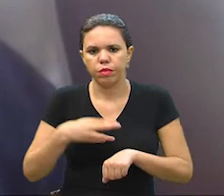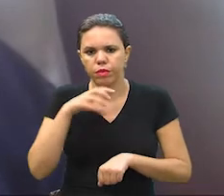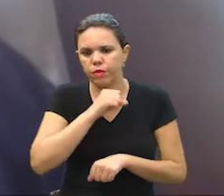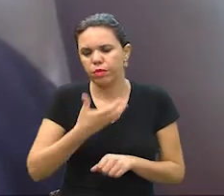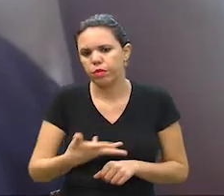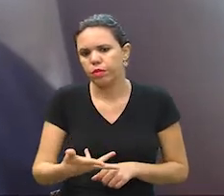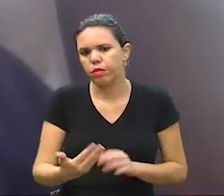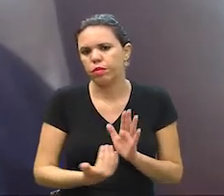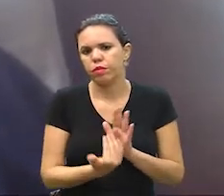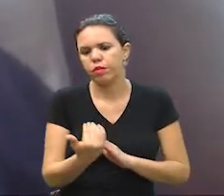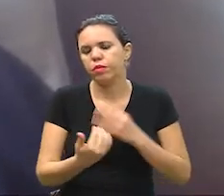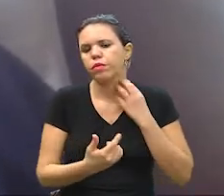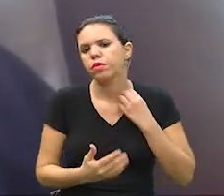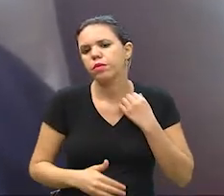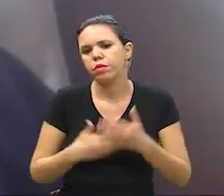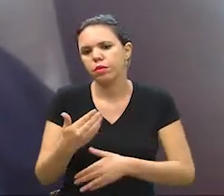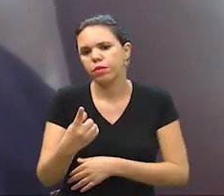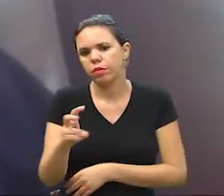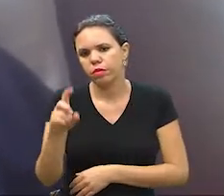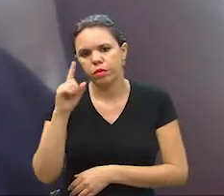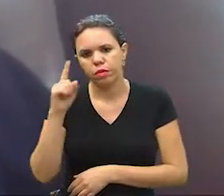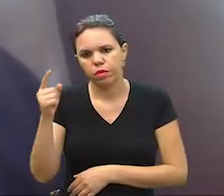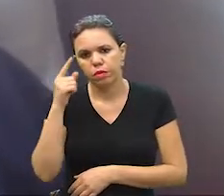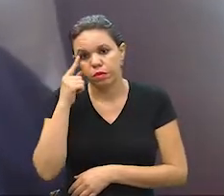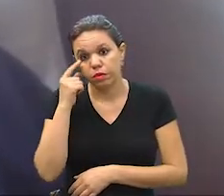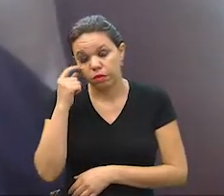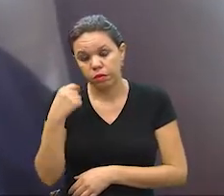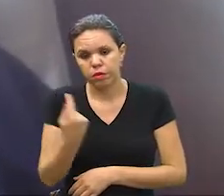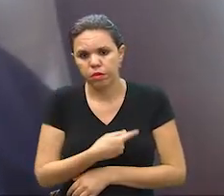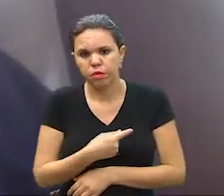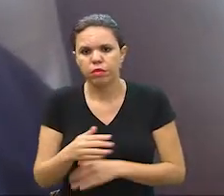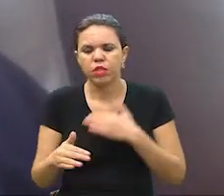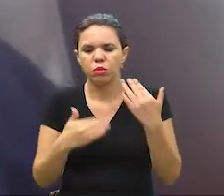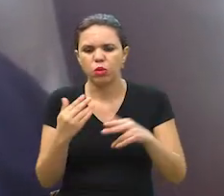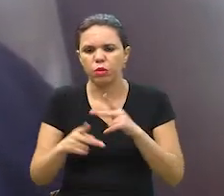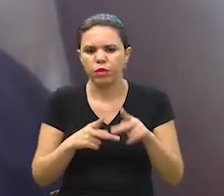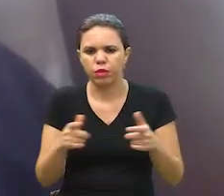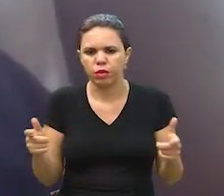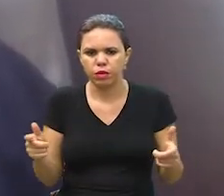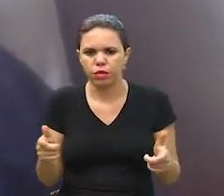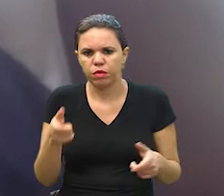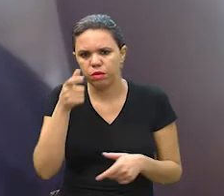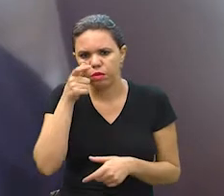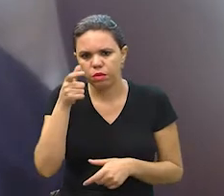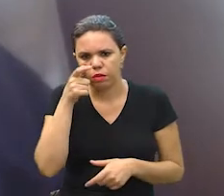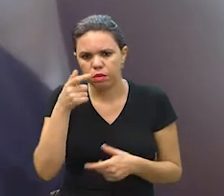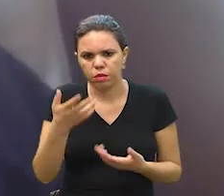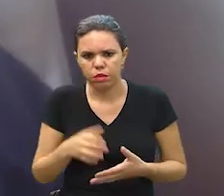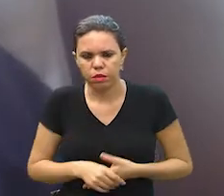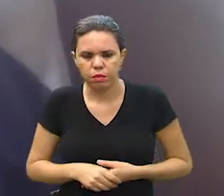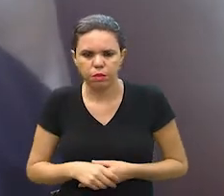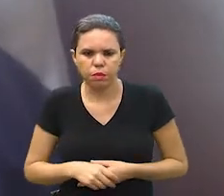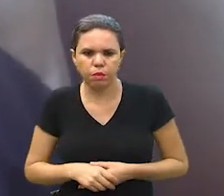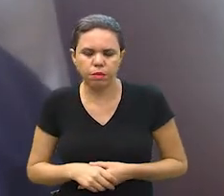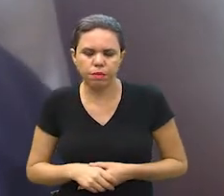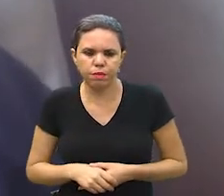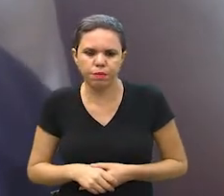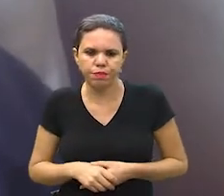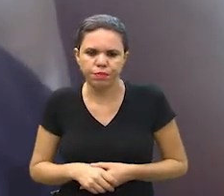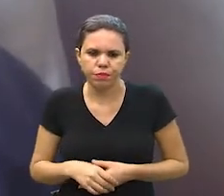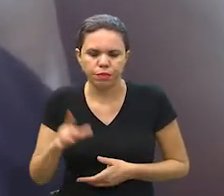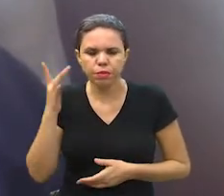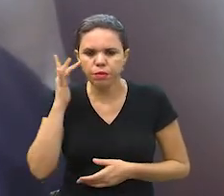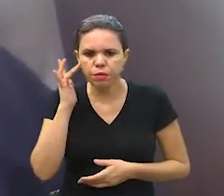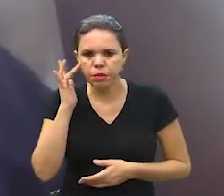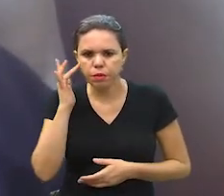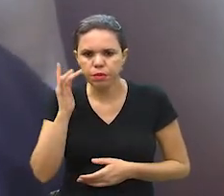avançado, mas nesses próximos 15 dias nós vamos morrer muita gente, nós vamos assistir isso. Então, acho